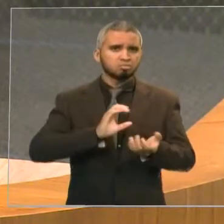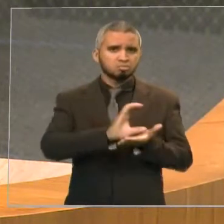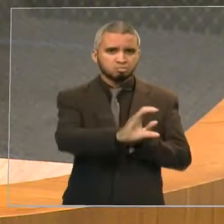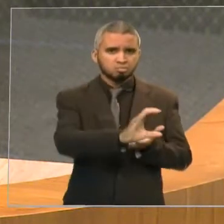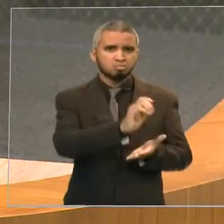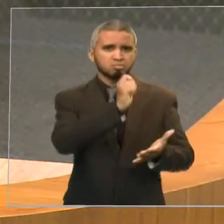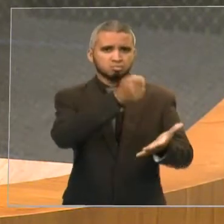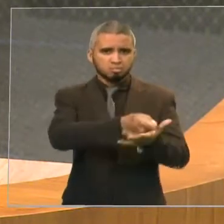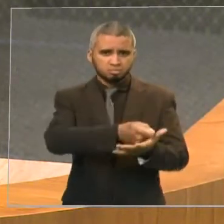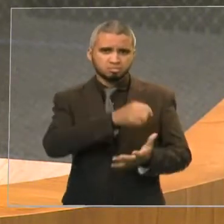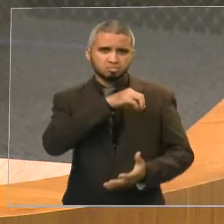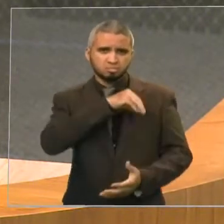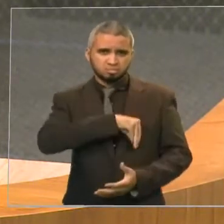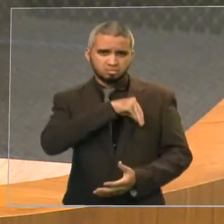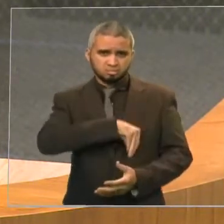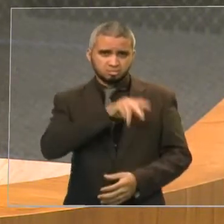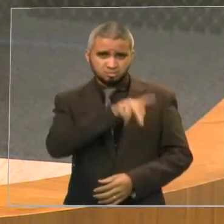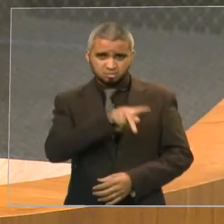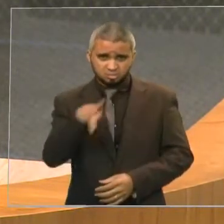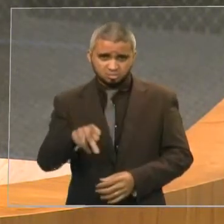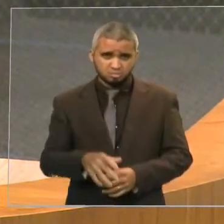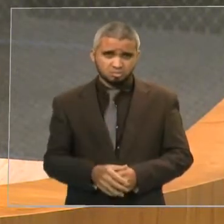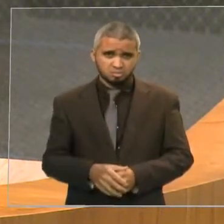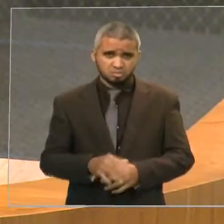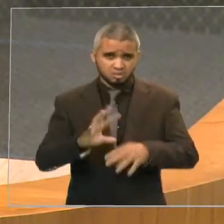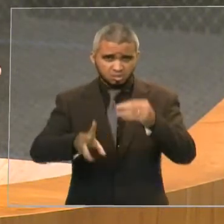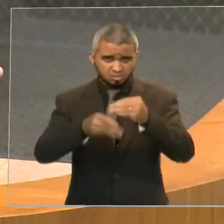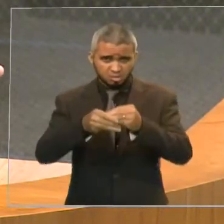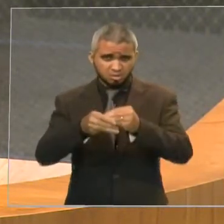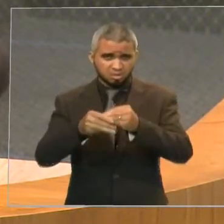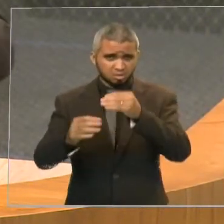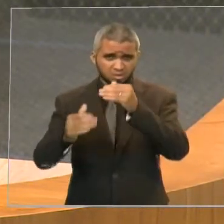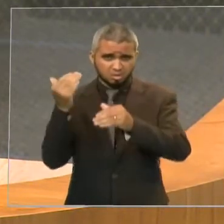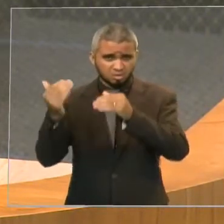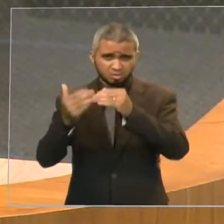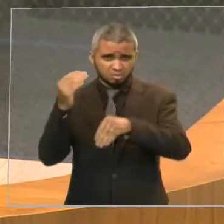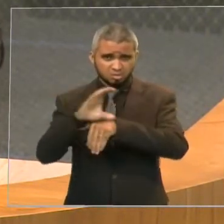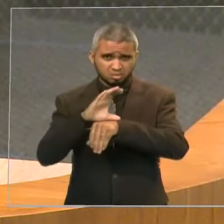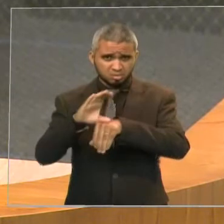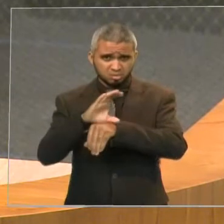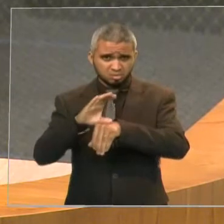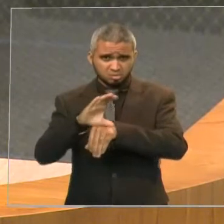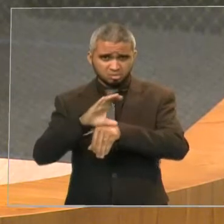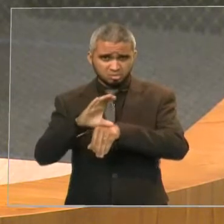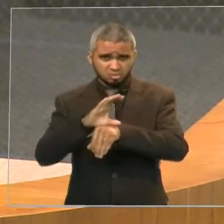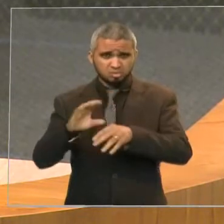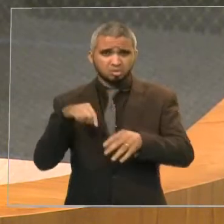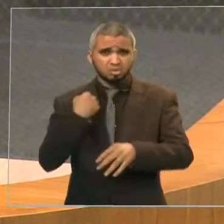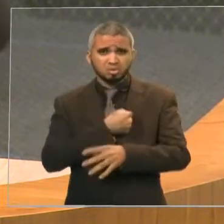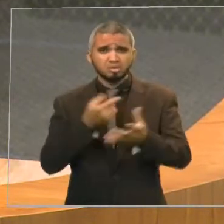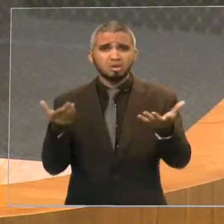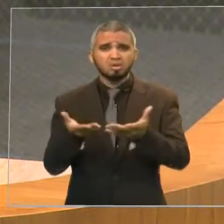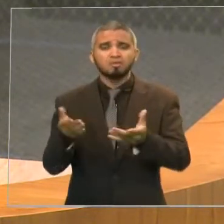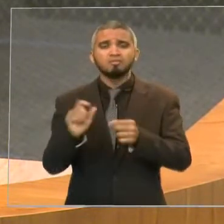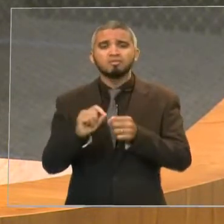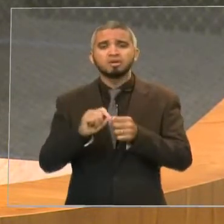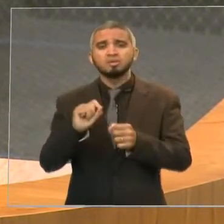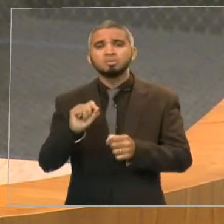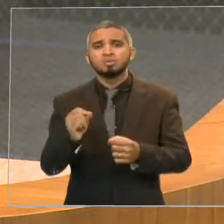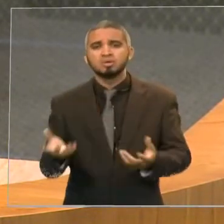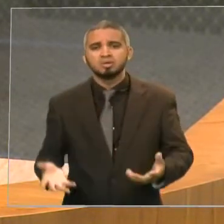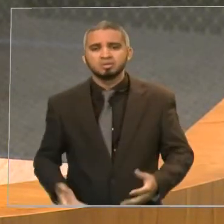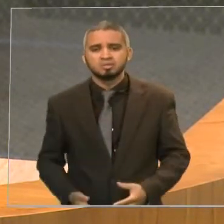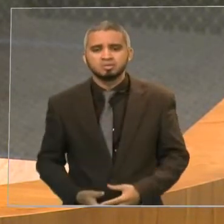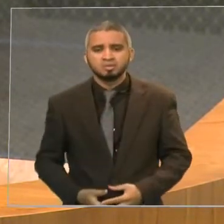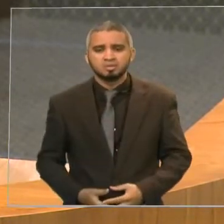Uma emenda que é inconstitucional, que é ilegal? Qual o nosso posicionamento? Depois ainda